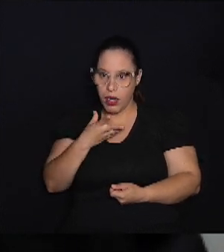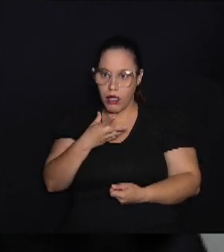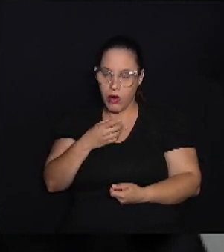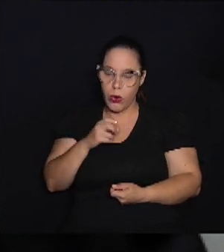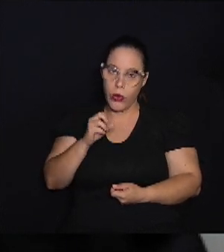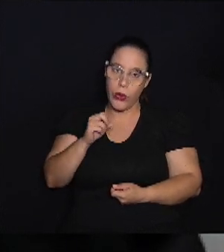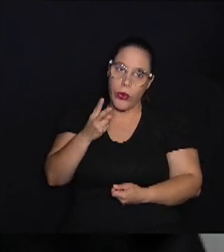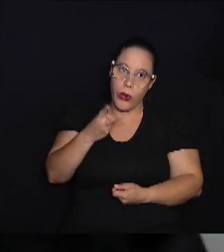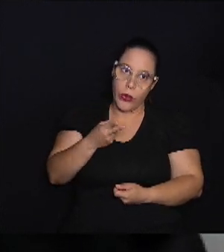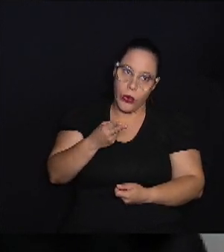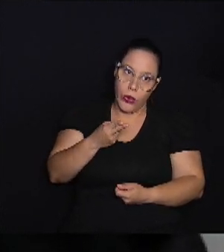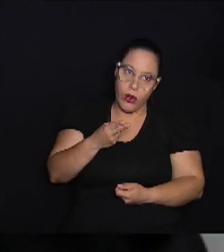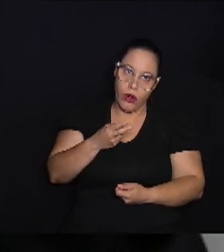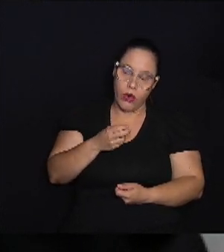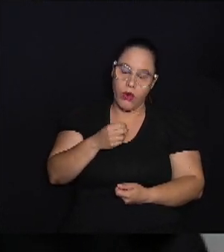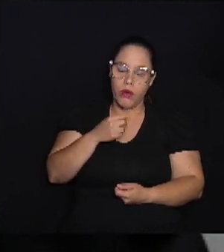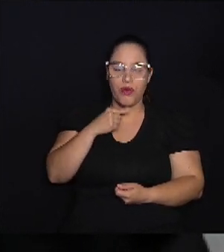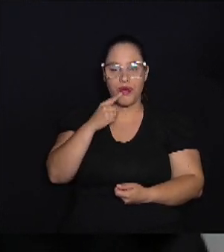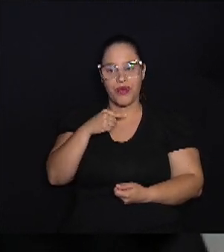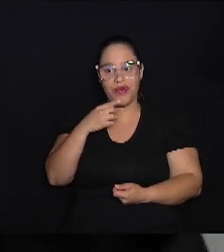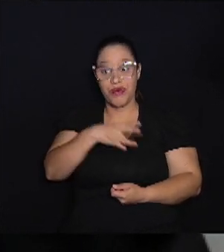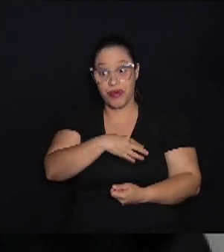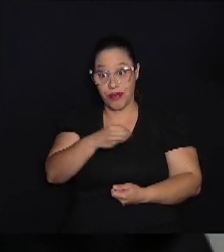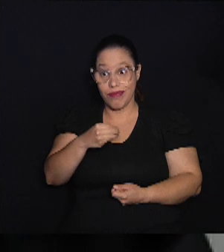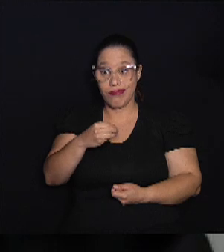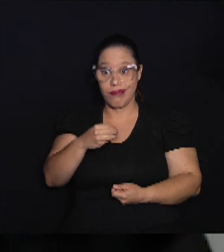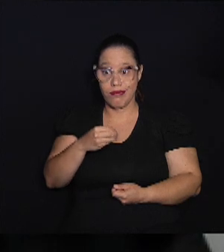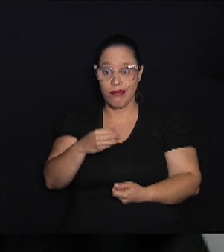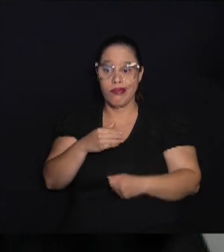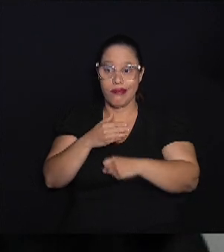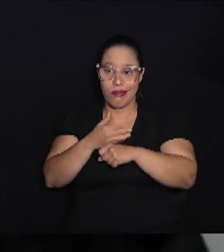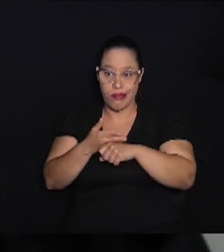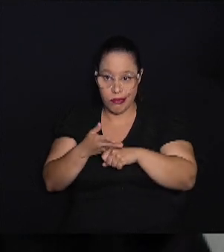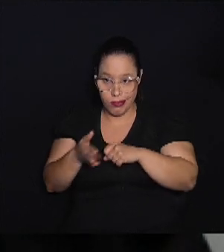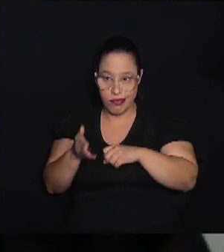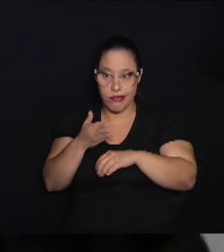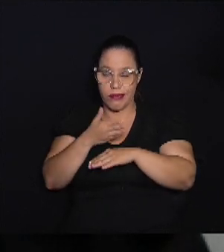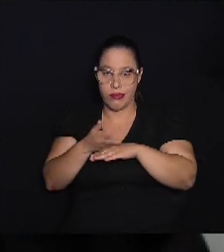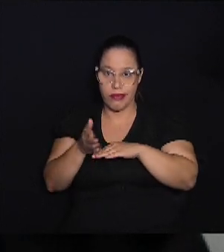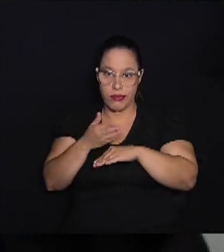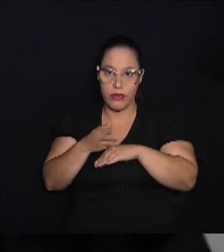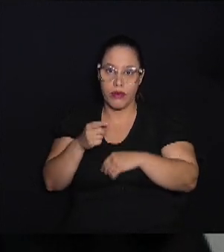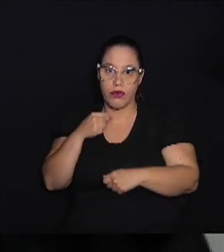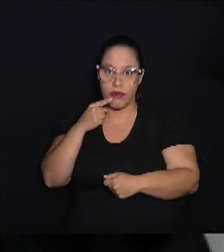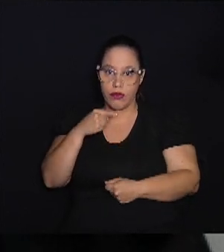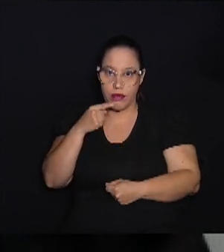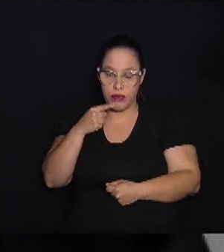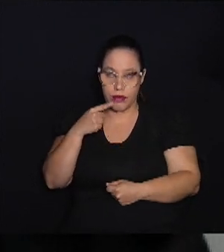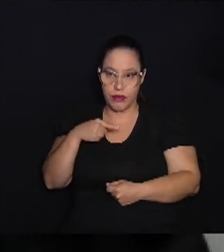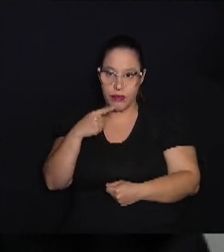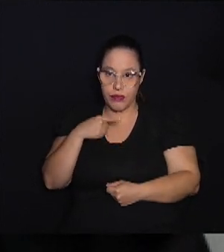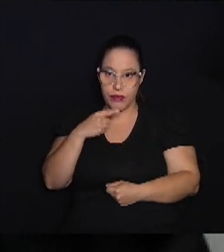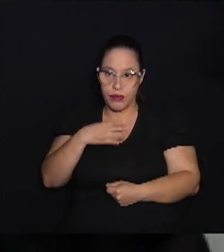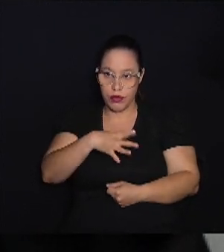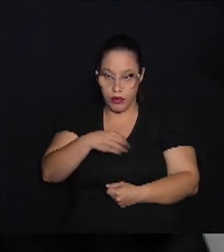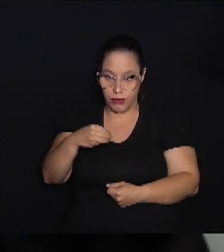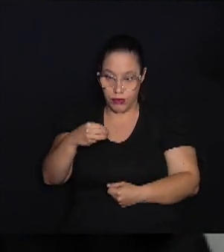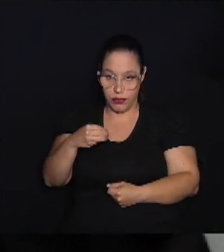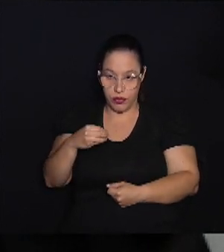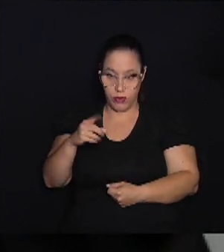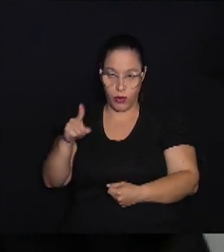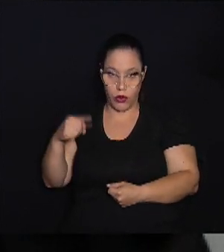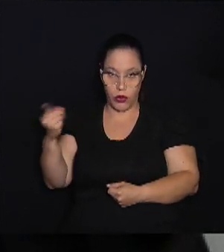que está com infertilidade e está fazendo um tratamento para tratar a infertilidade. Outro alimento que não